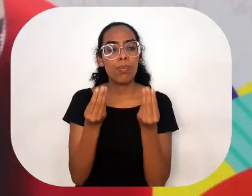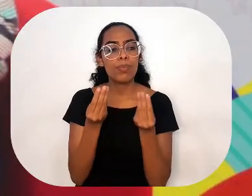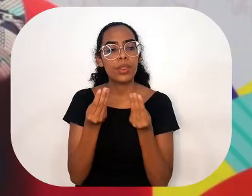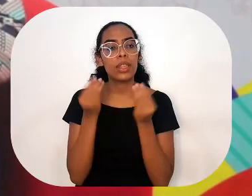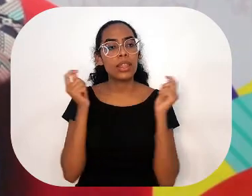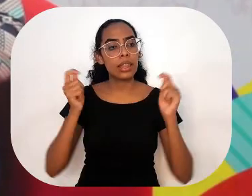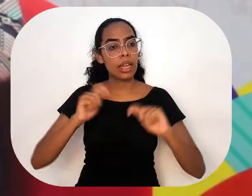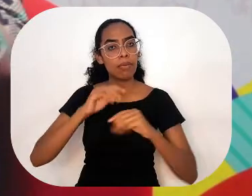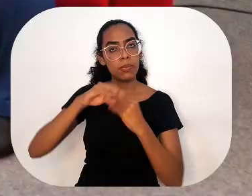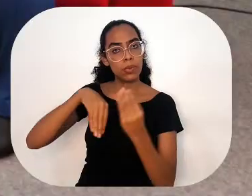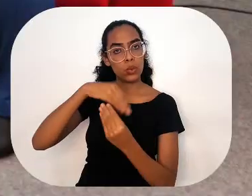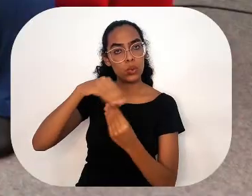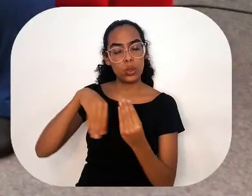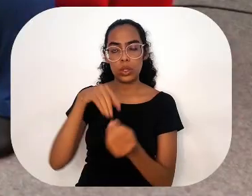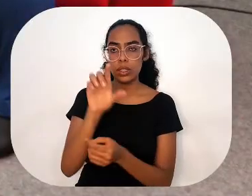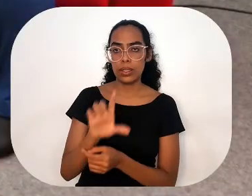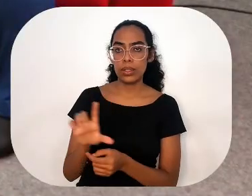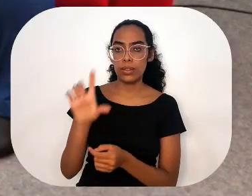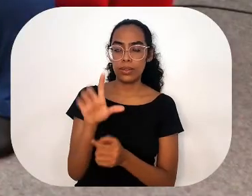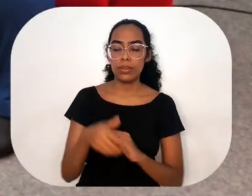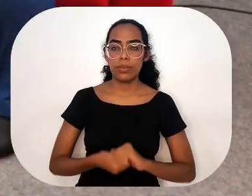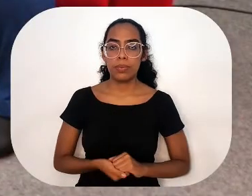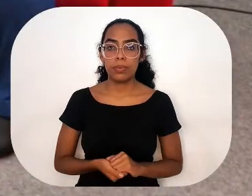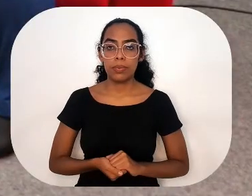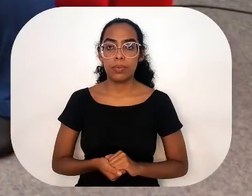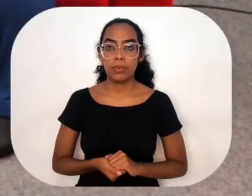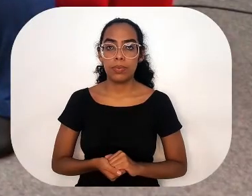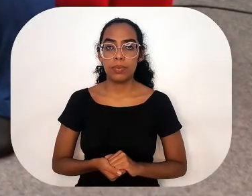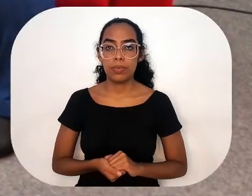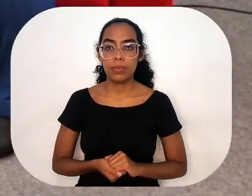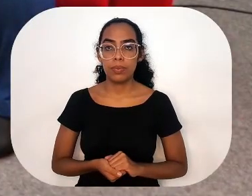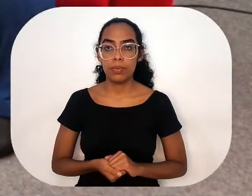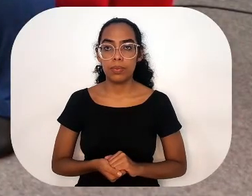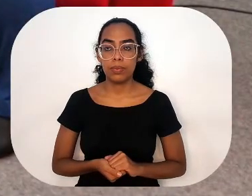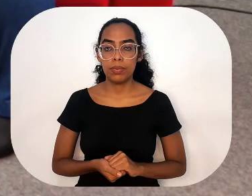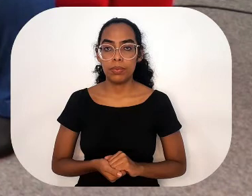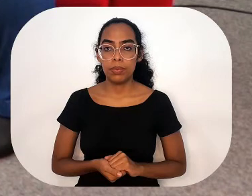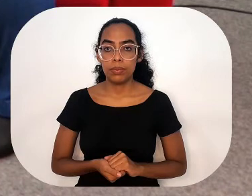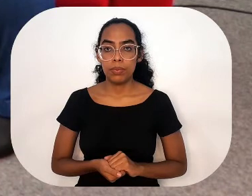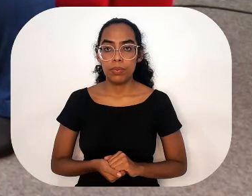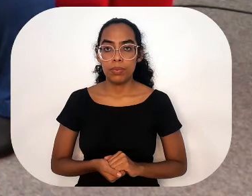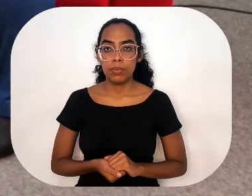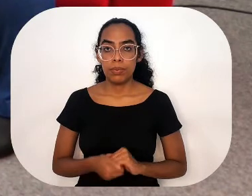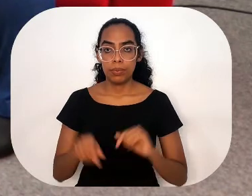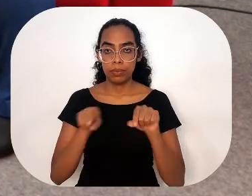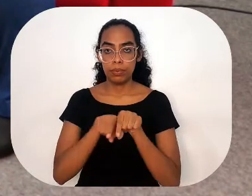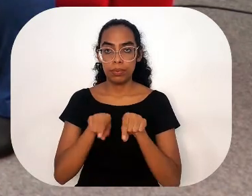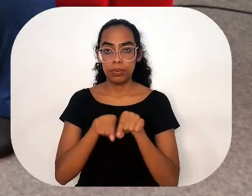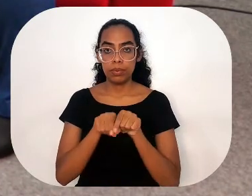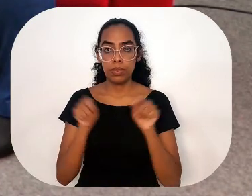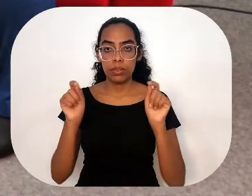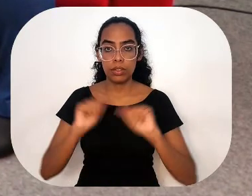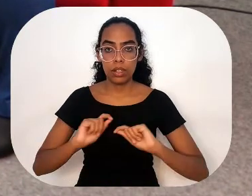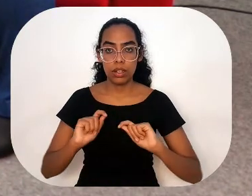literatura né E talvez reforçar né Tiago a importância do que a gente tem feito no